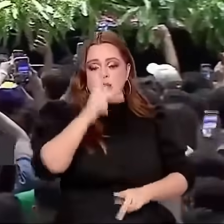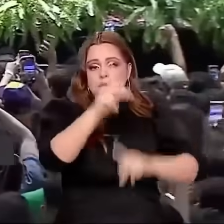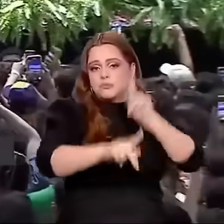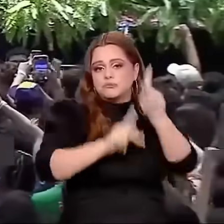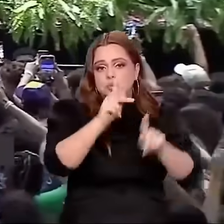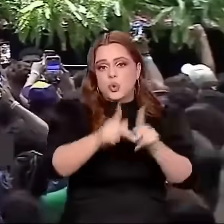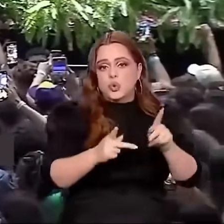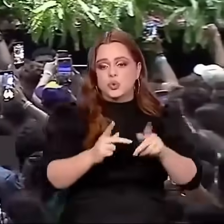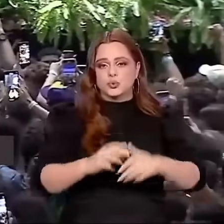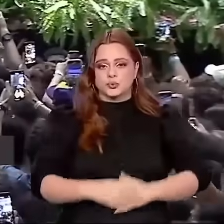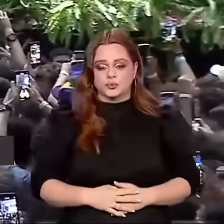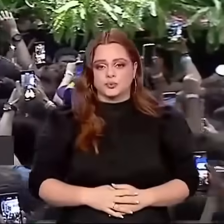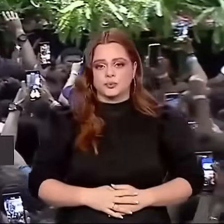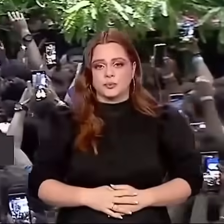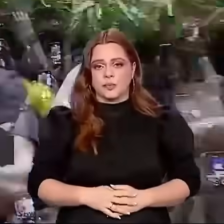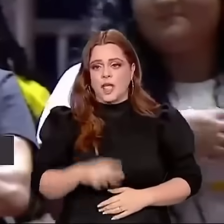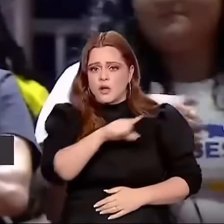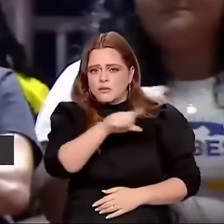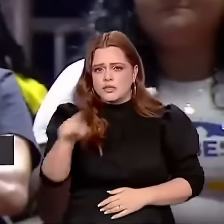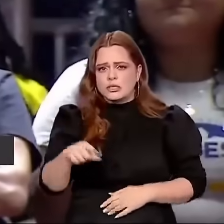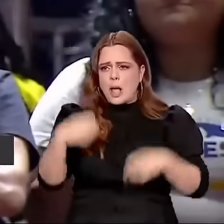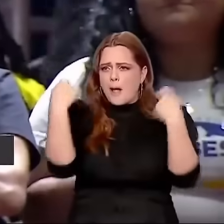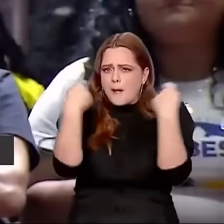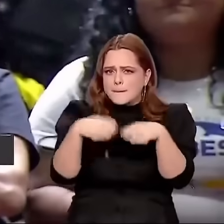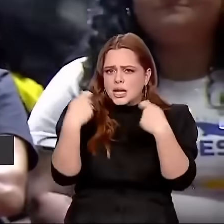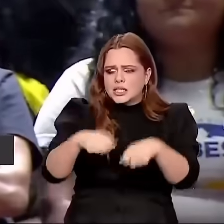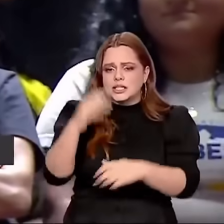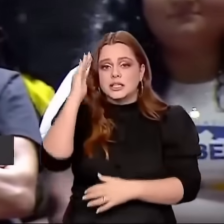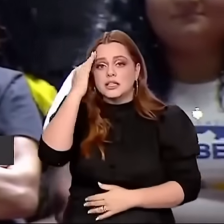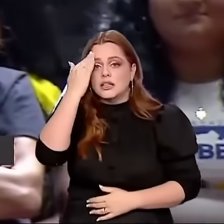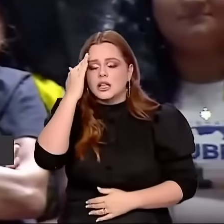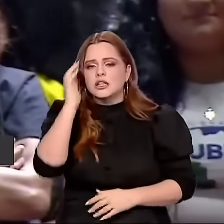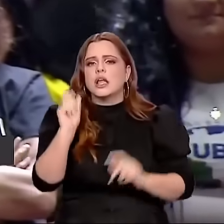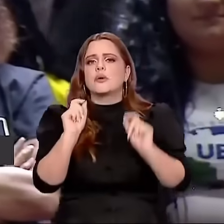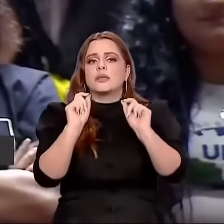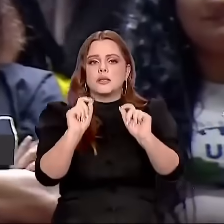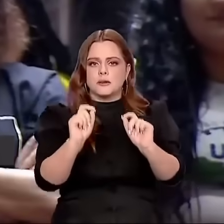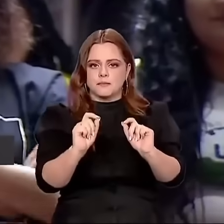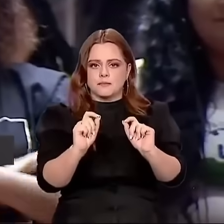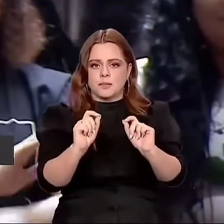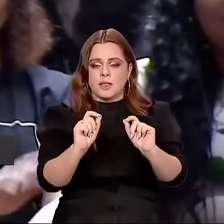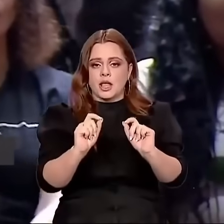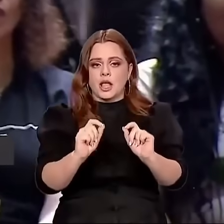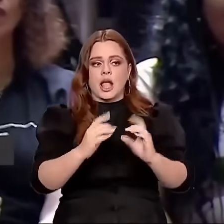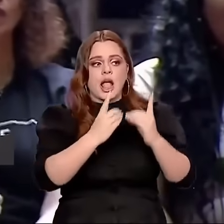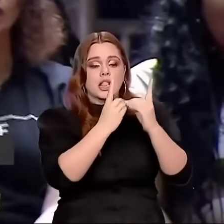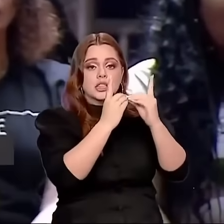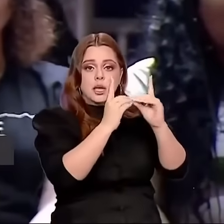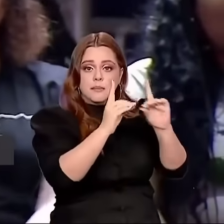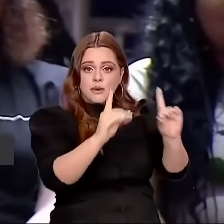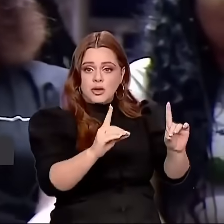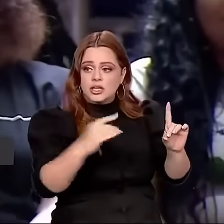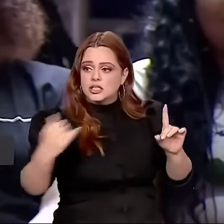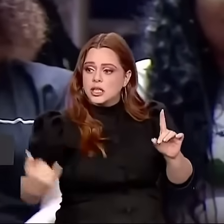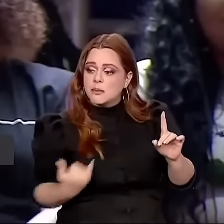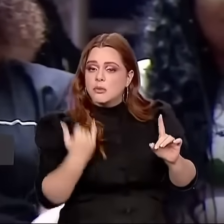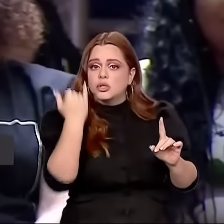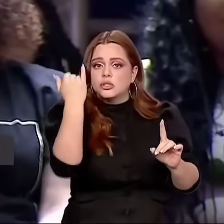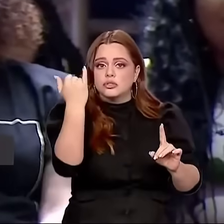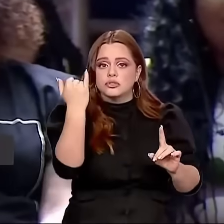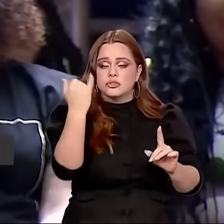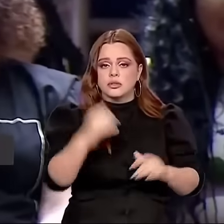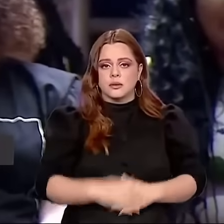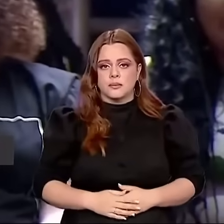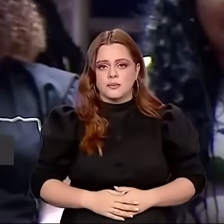povo. Vocês precisam compreender uma coisa: como a democracia é importante.